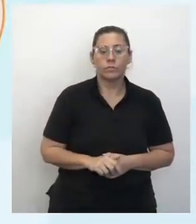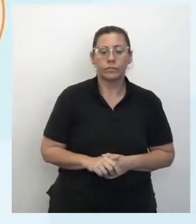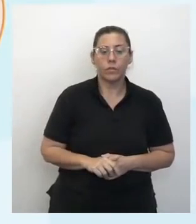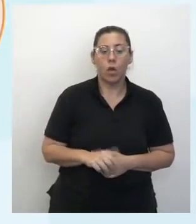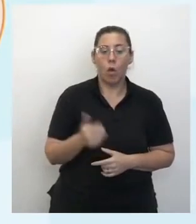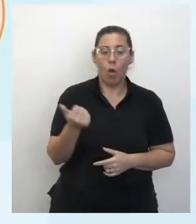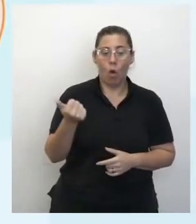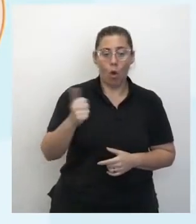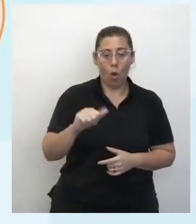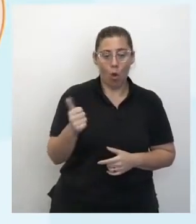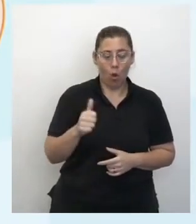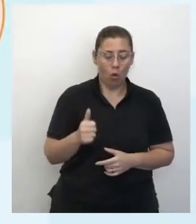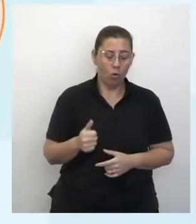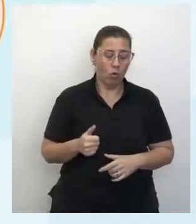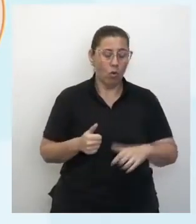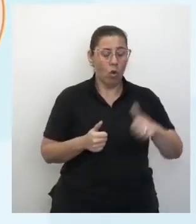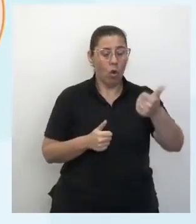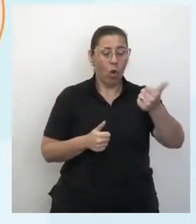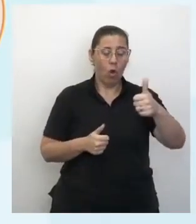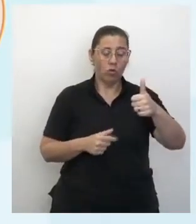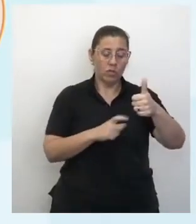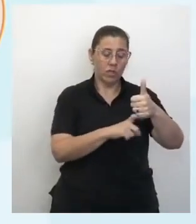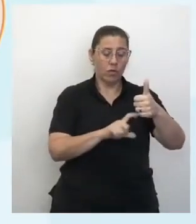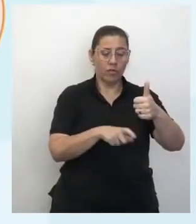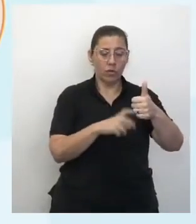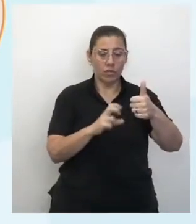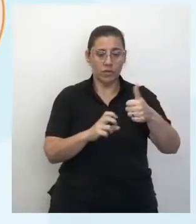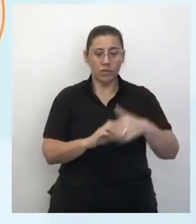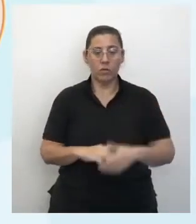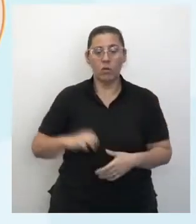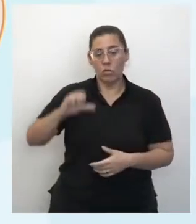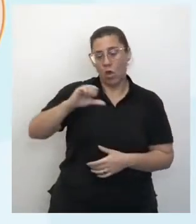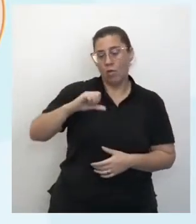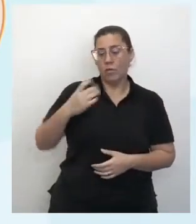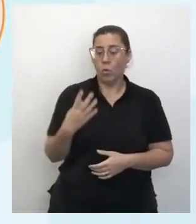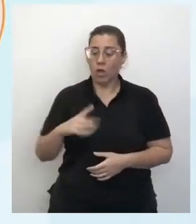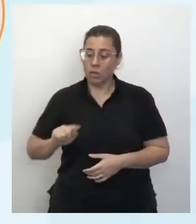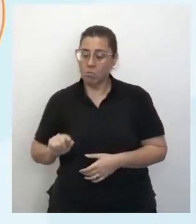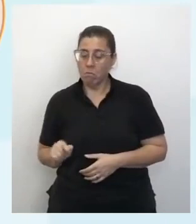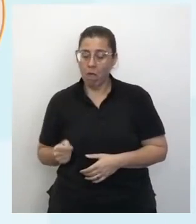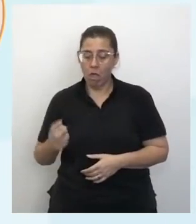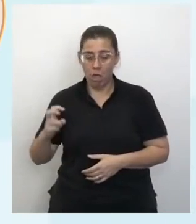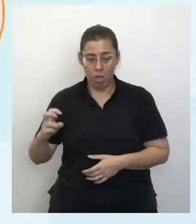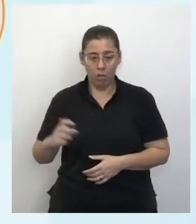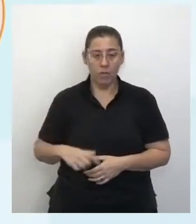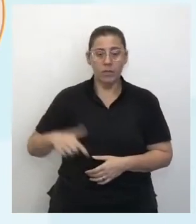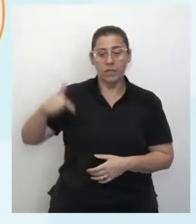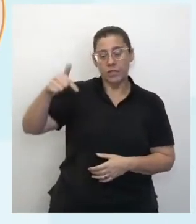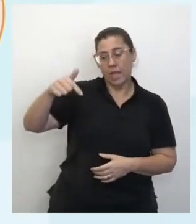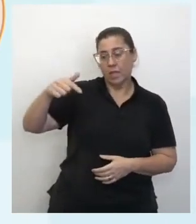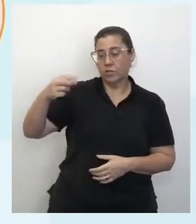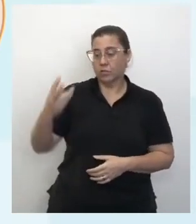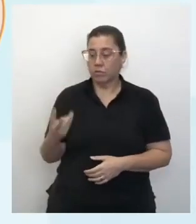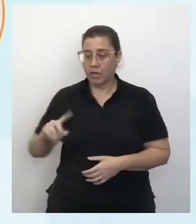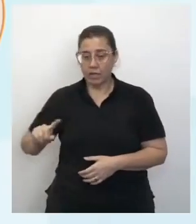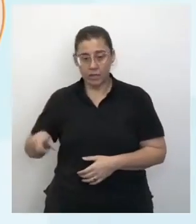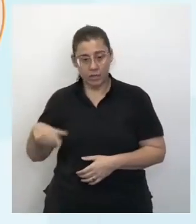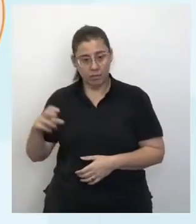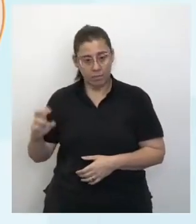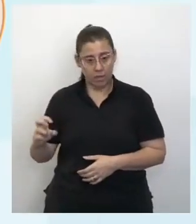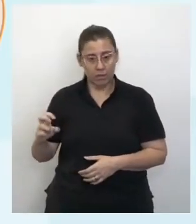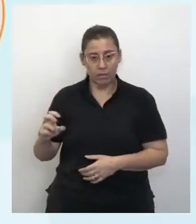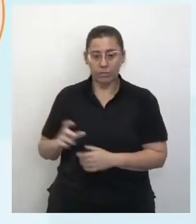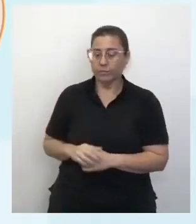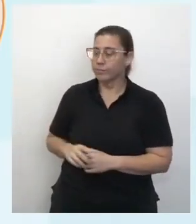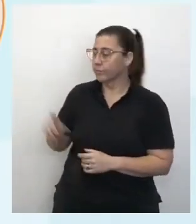11, né? Com 5,5 do outro, 9 com 4,5. 7 com 3,5. Qualquer um desses